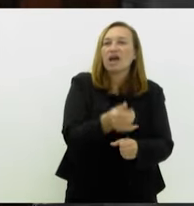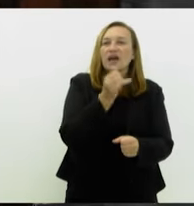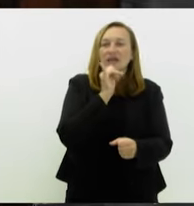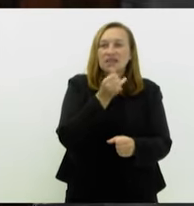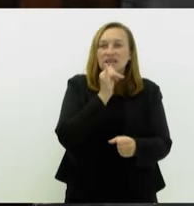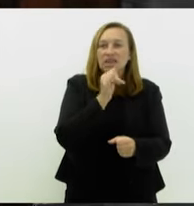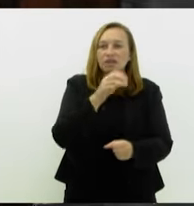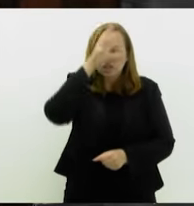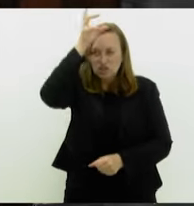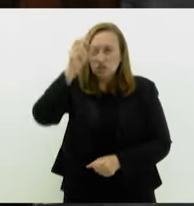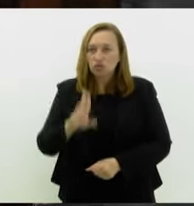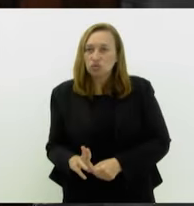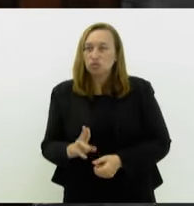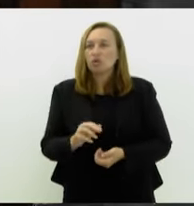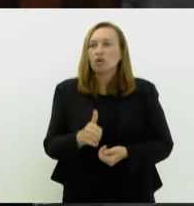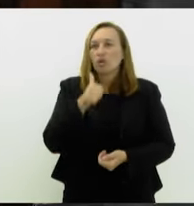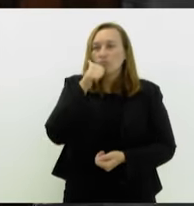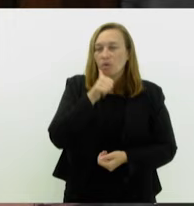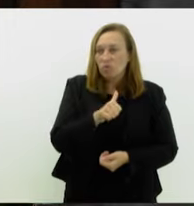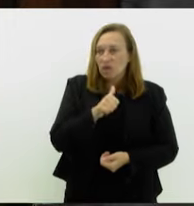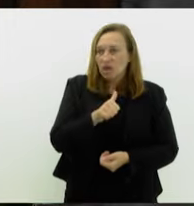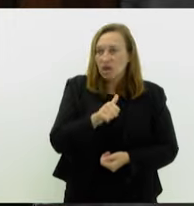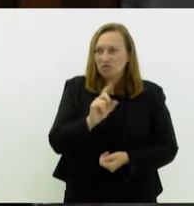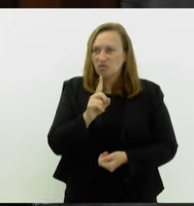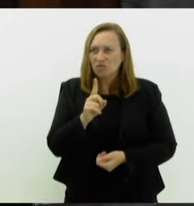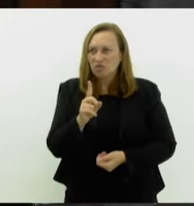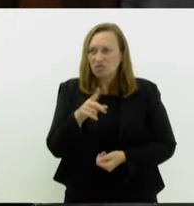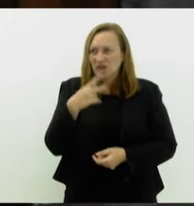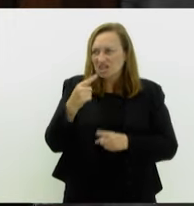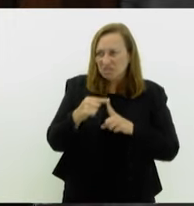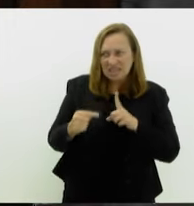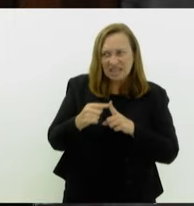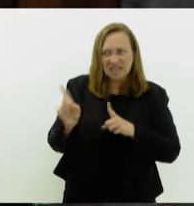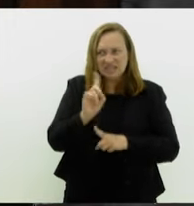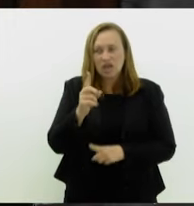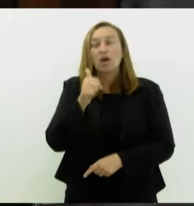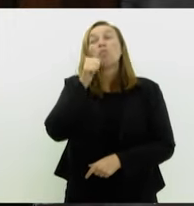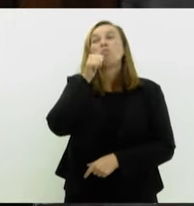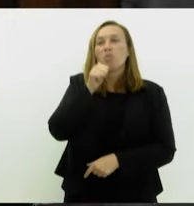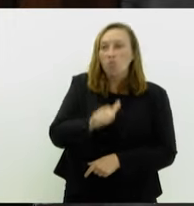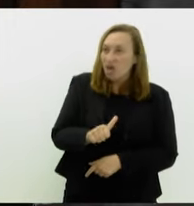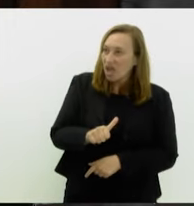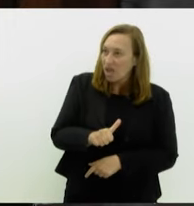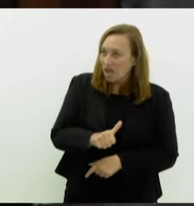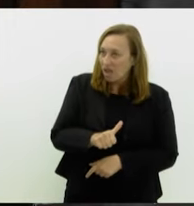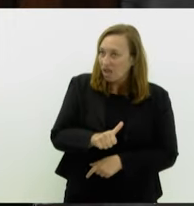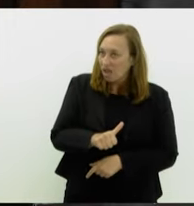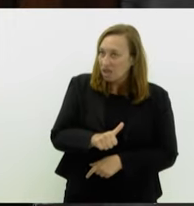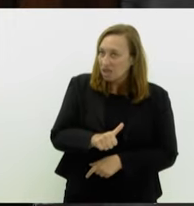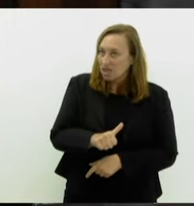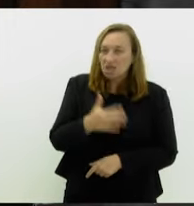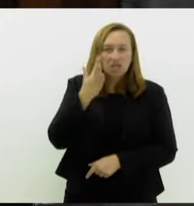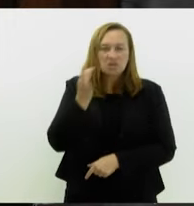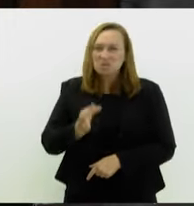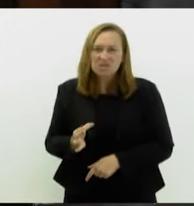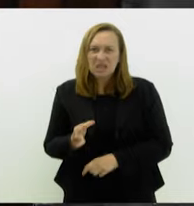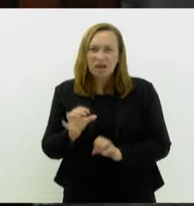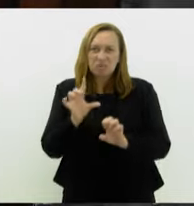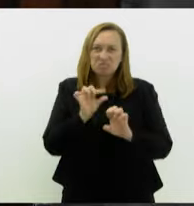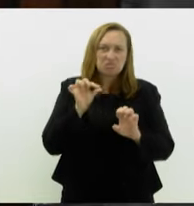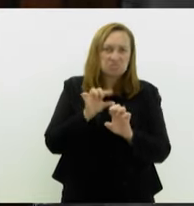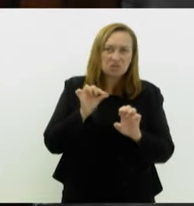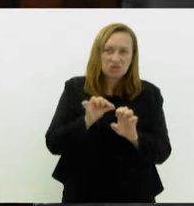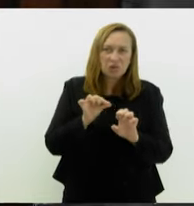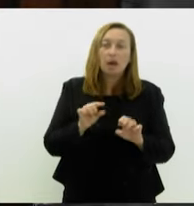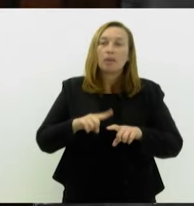tiju uma mulher e eu não tô nem falando de meio não Jandira é mulher que ainda sequer tem noção que é empreendedora mas ela